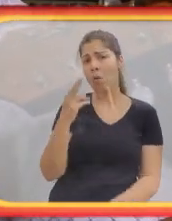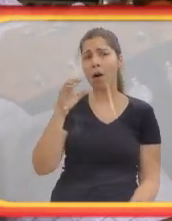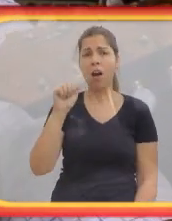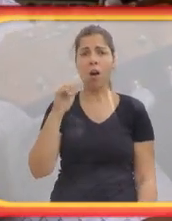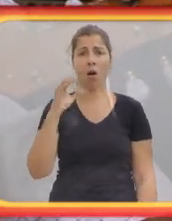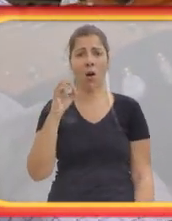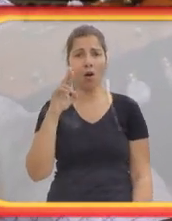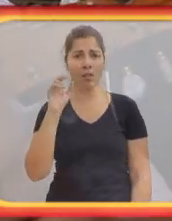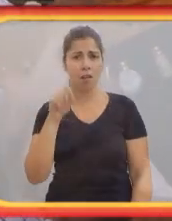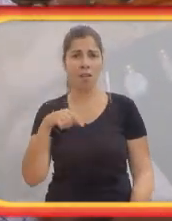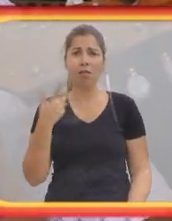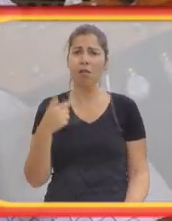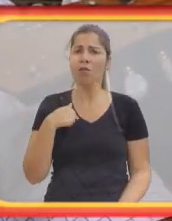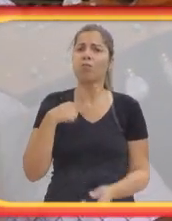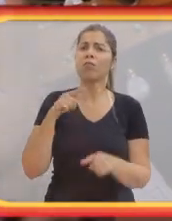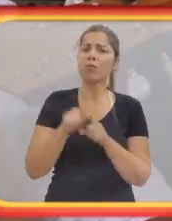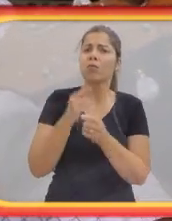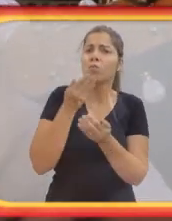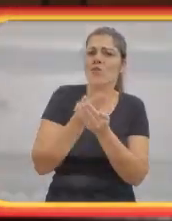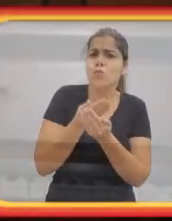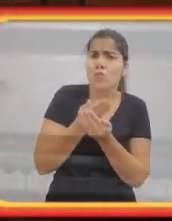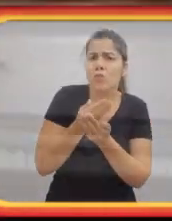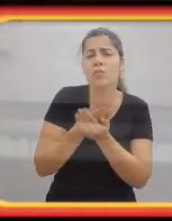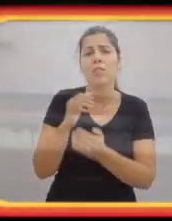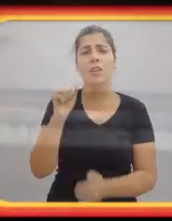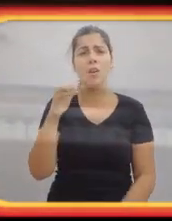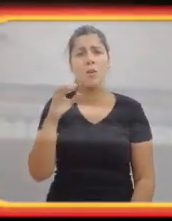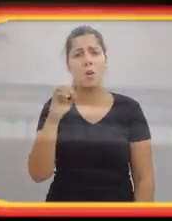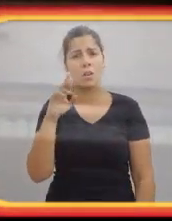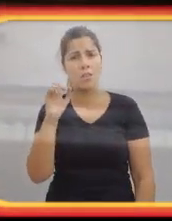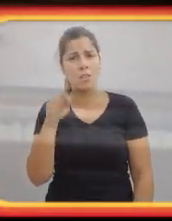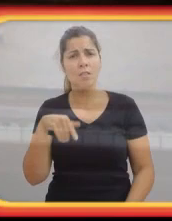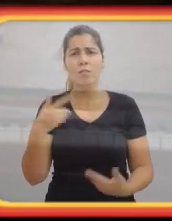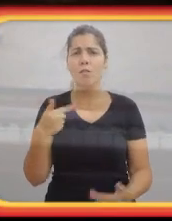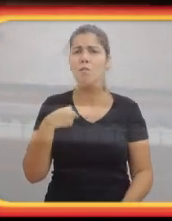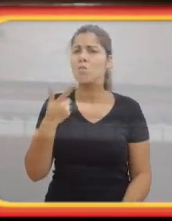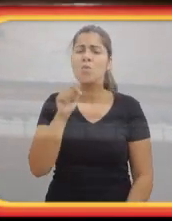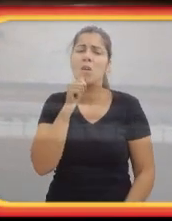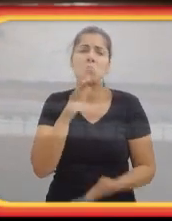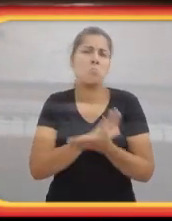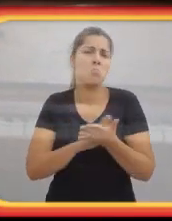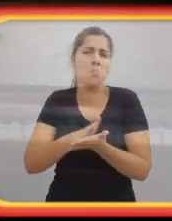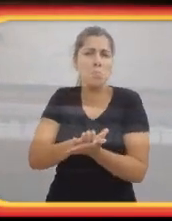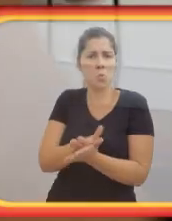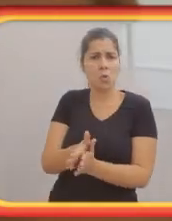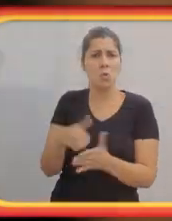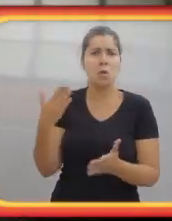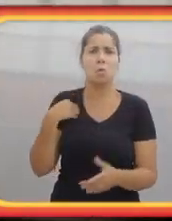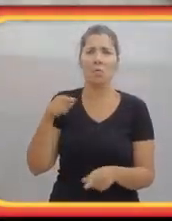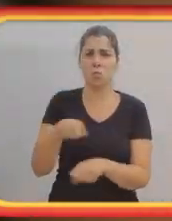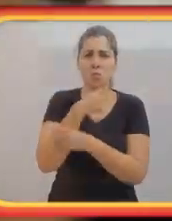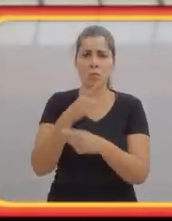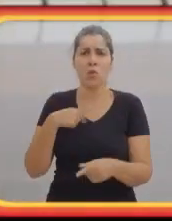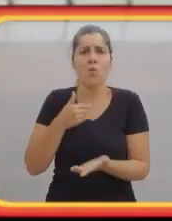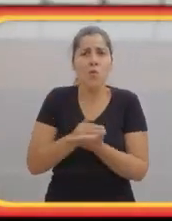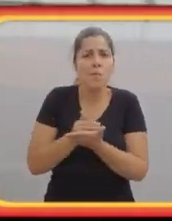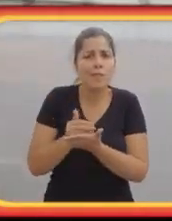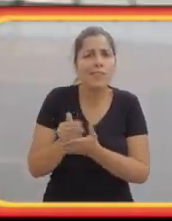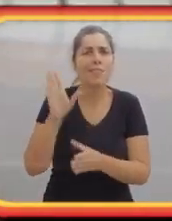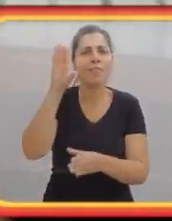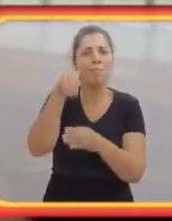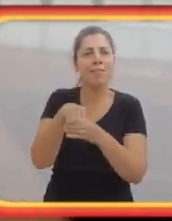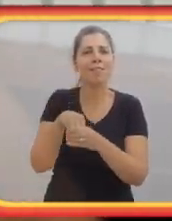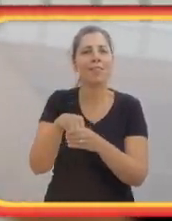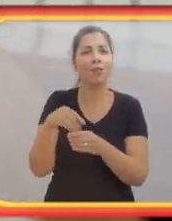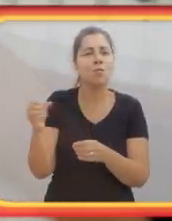tocava tchá-tchá-tchá, bolero, mambo, rock, isso tudo. Então, no piano ou no acordeon, que eu também estudei acordeon. Então,